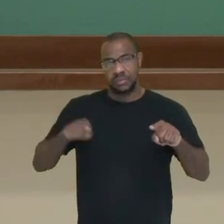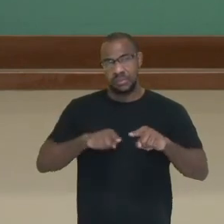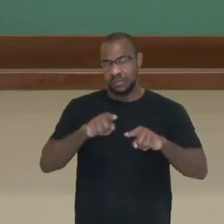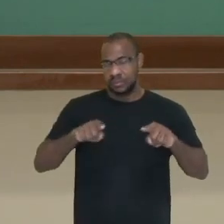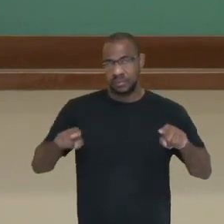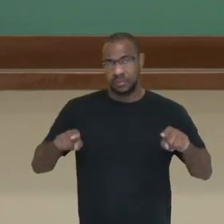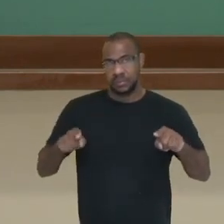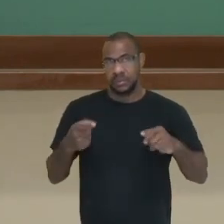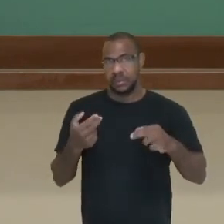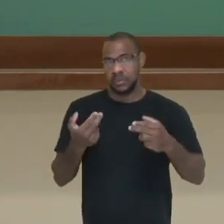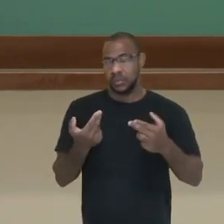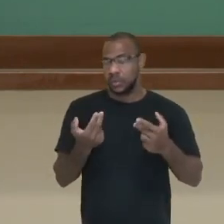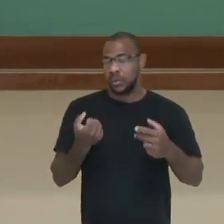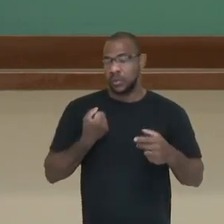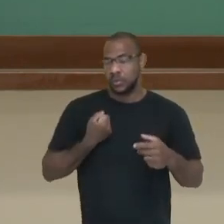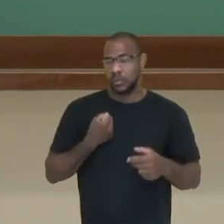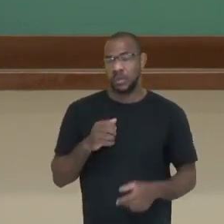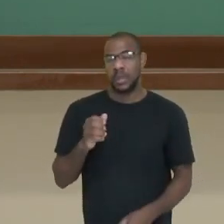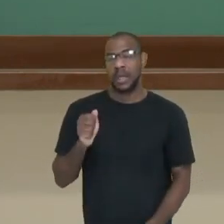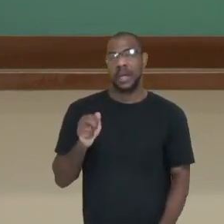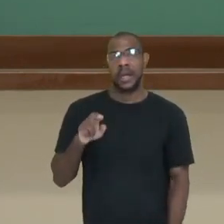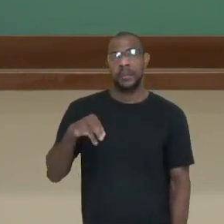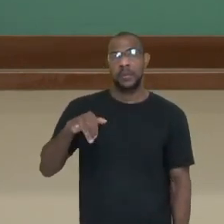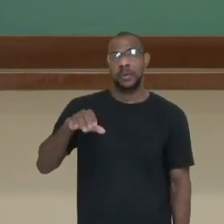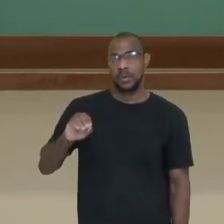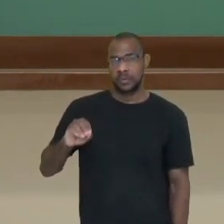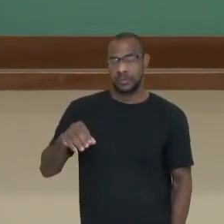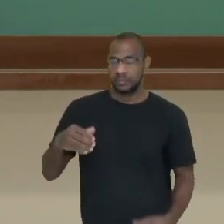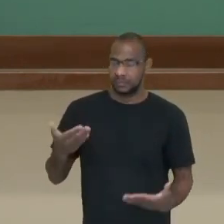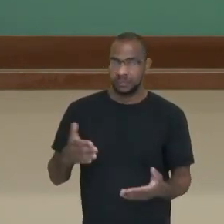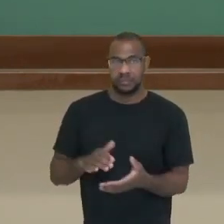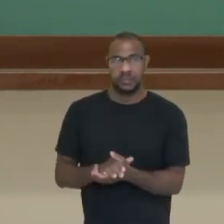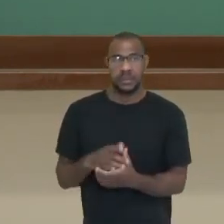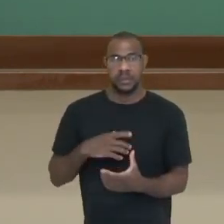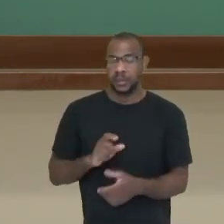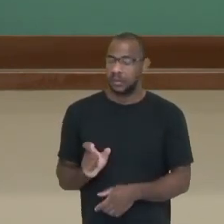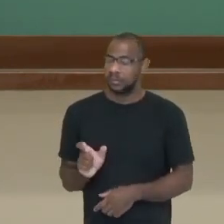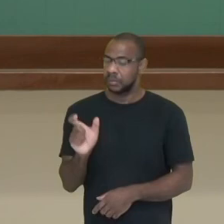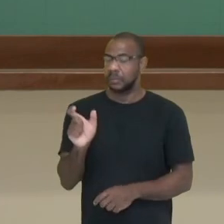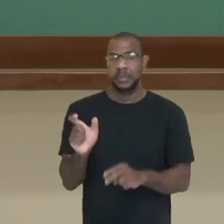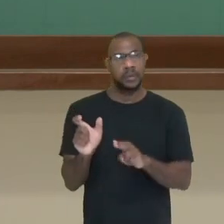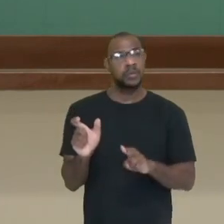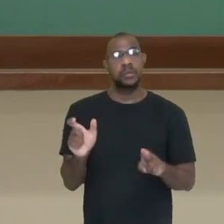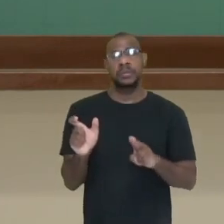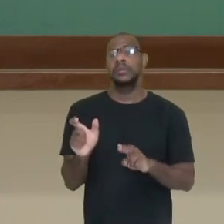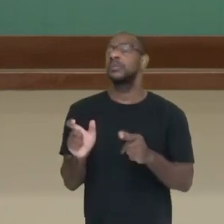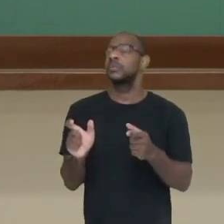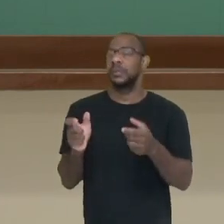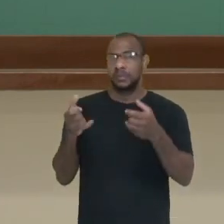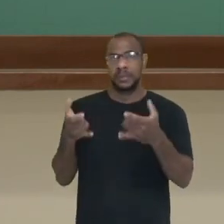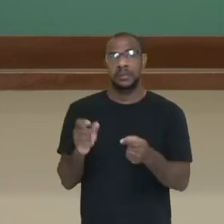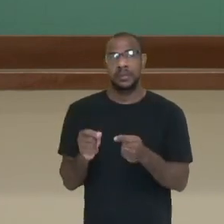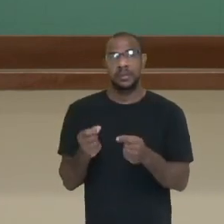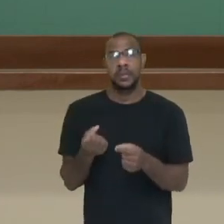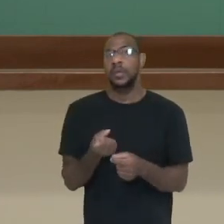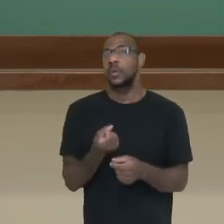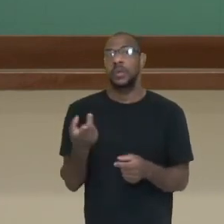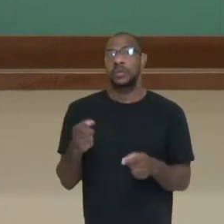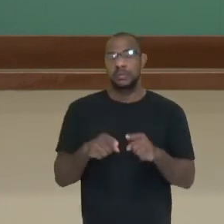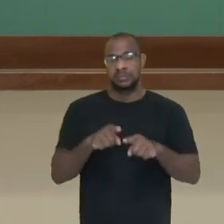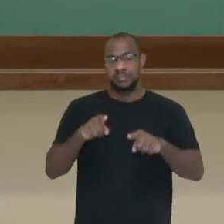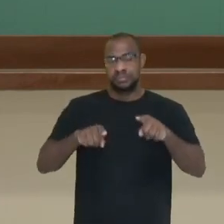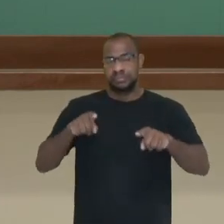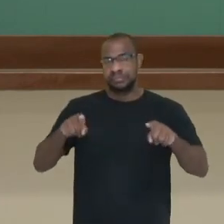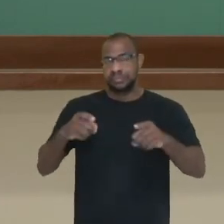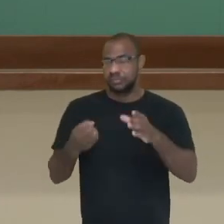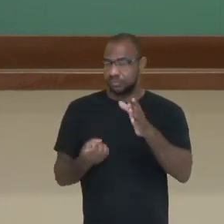número de harmônicos, que aqui nada mais é só um termo usado para dizer quantos ventres ele está formando. E